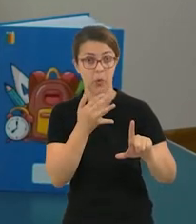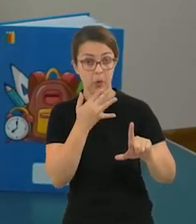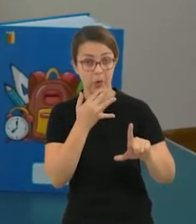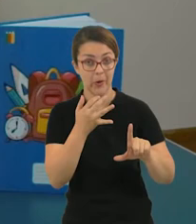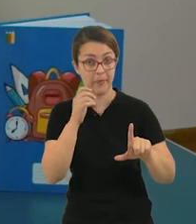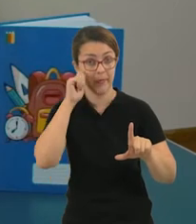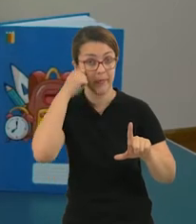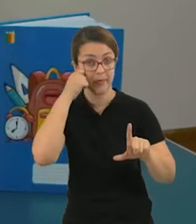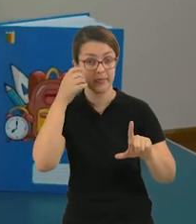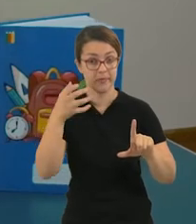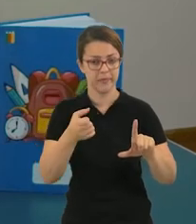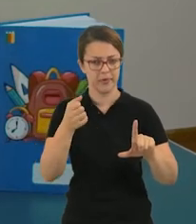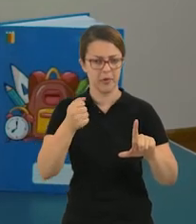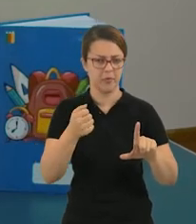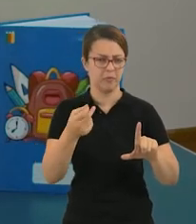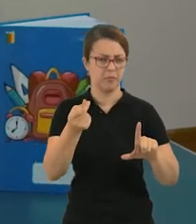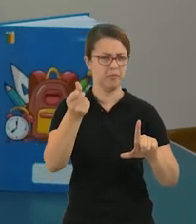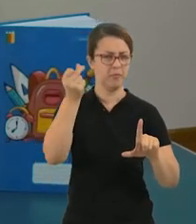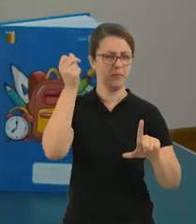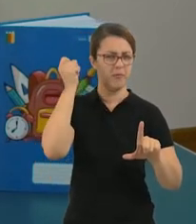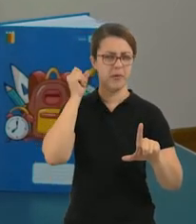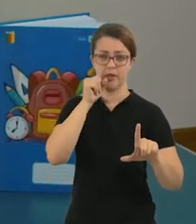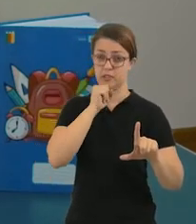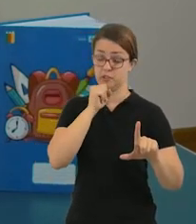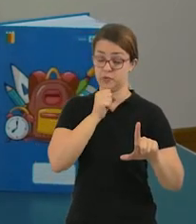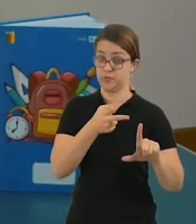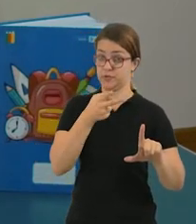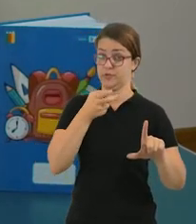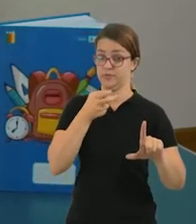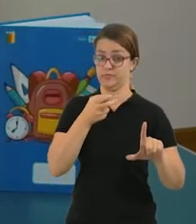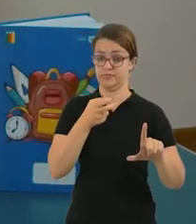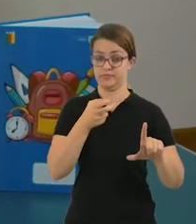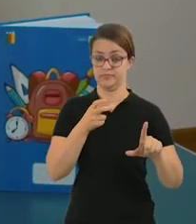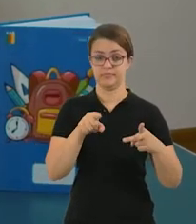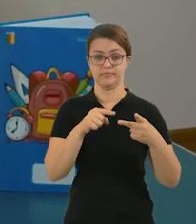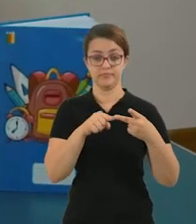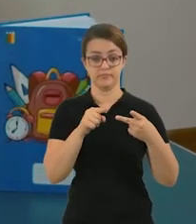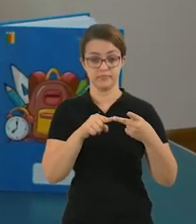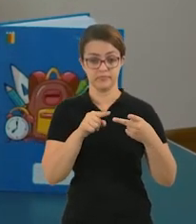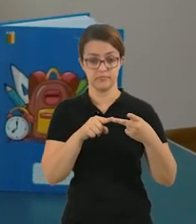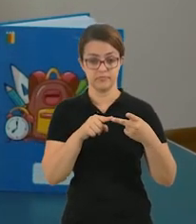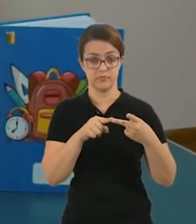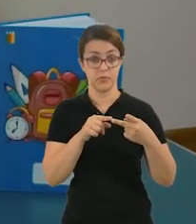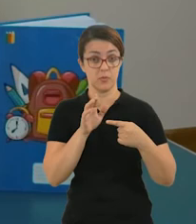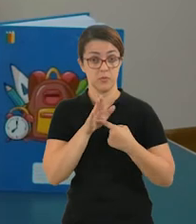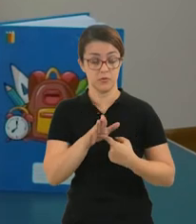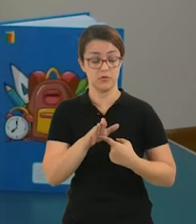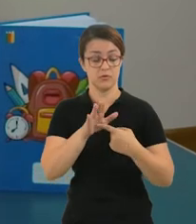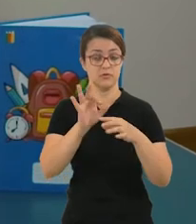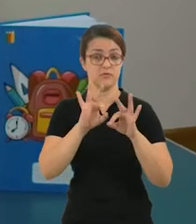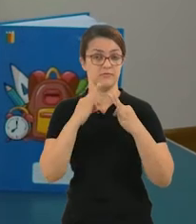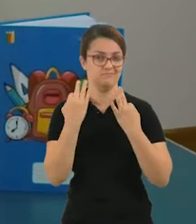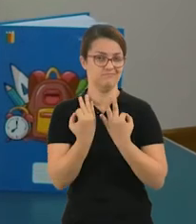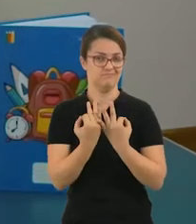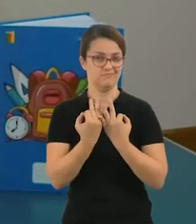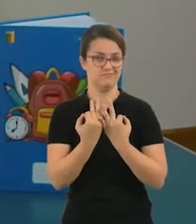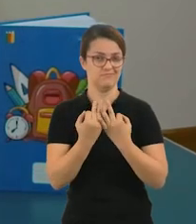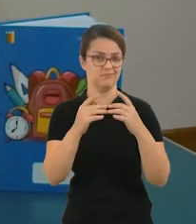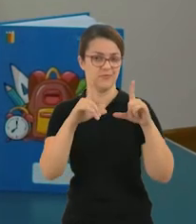branco. Então, significa que é uma foto mais antiga. Segundo, ela está mostrando foto de